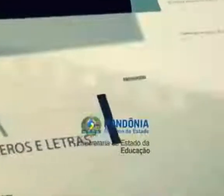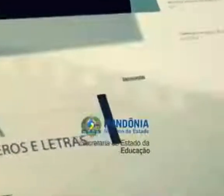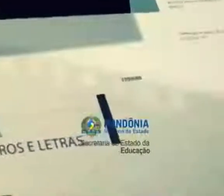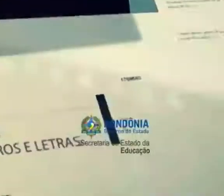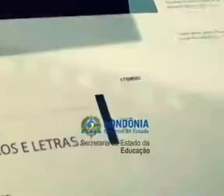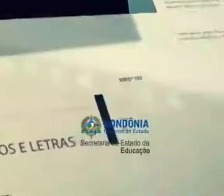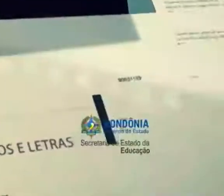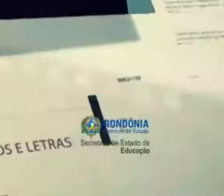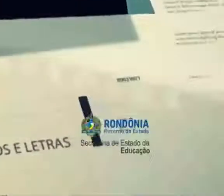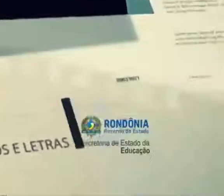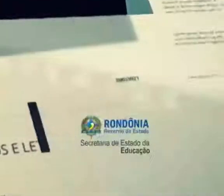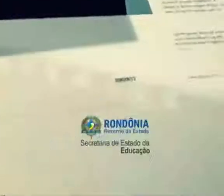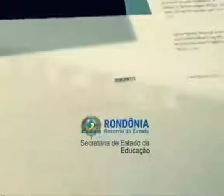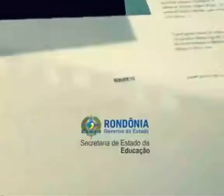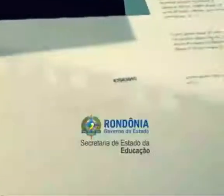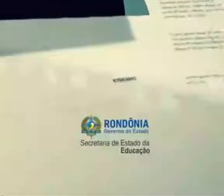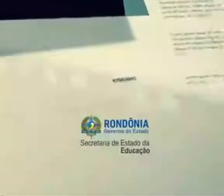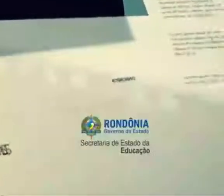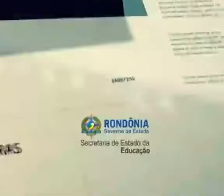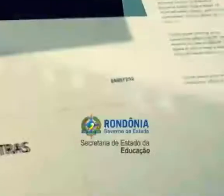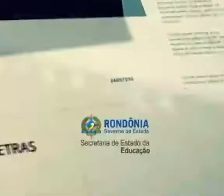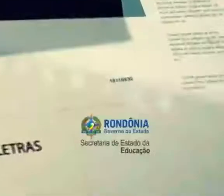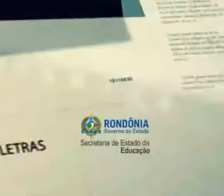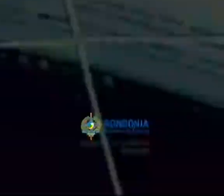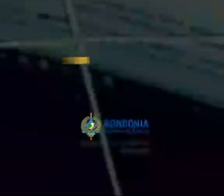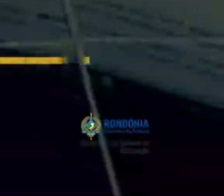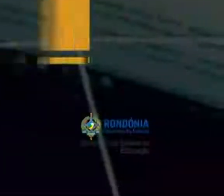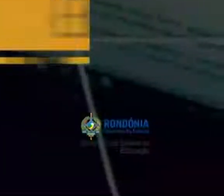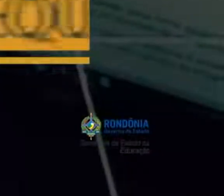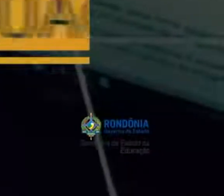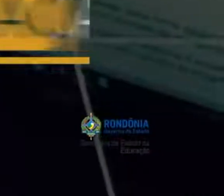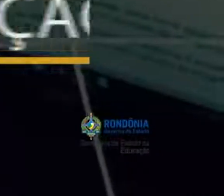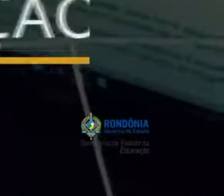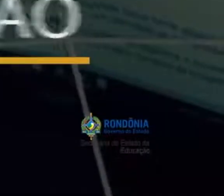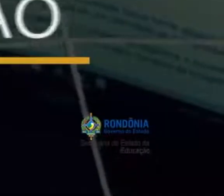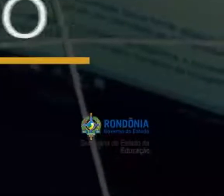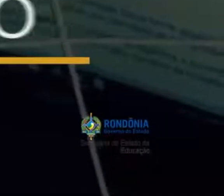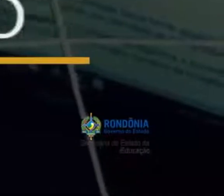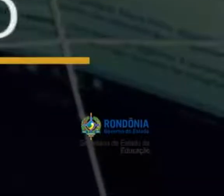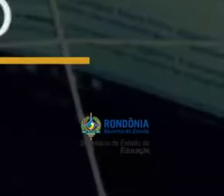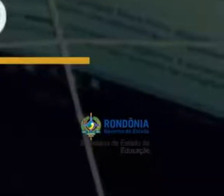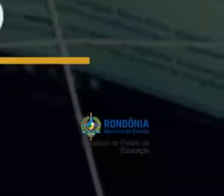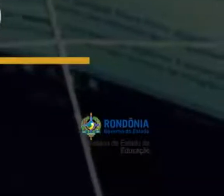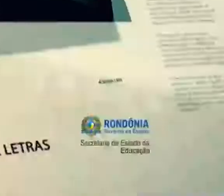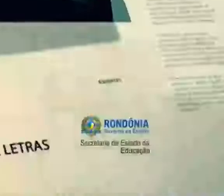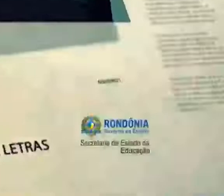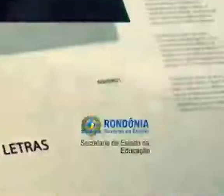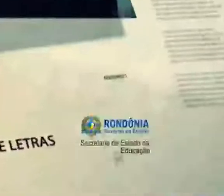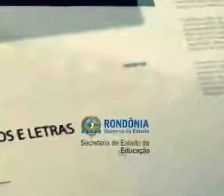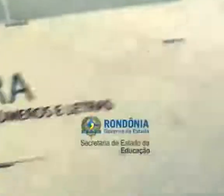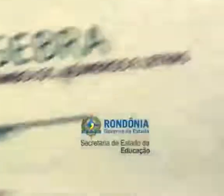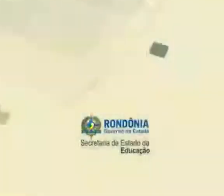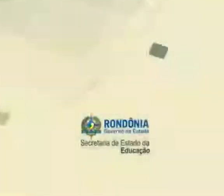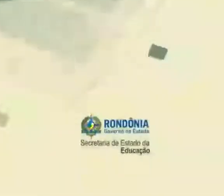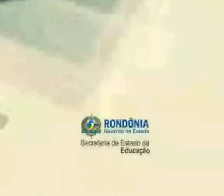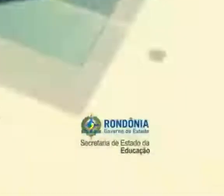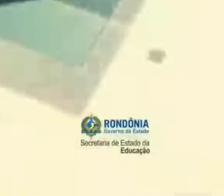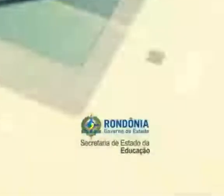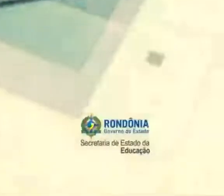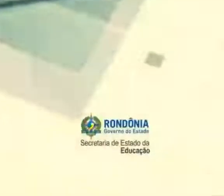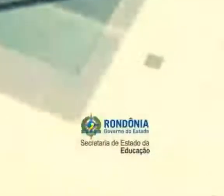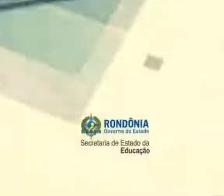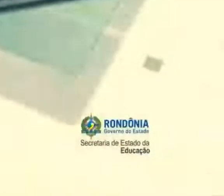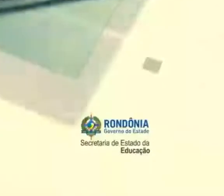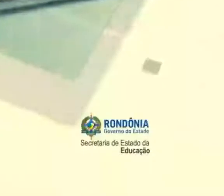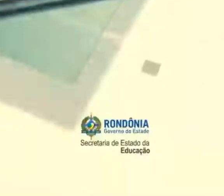grau. Vamos ver como analisar as possibilidades de soluções chamadas raízes de equação, levando em conta que não usaremos